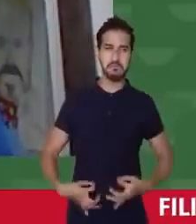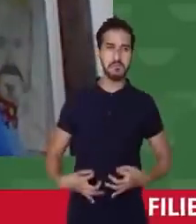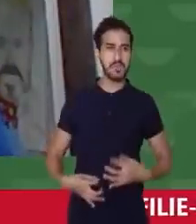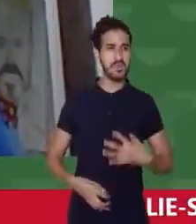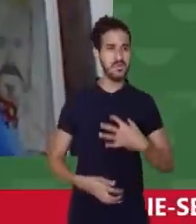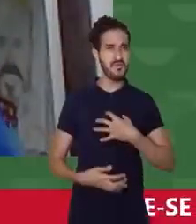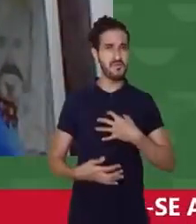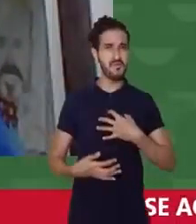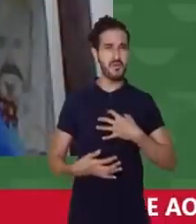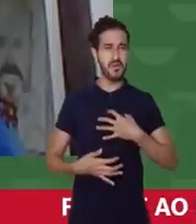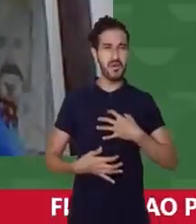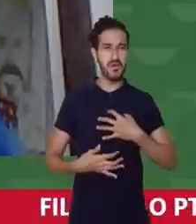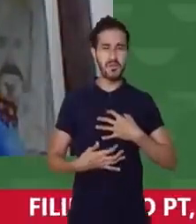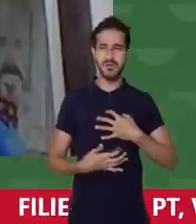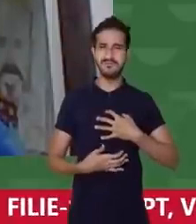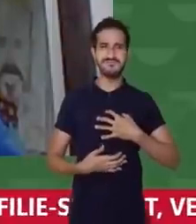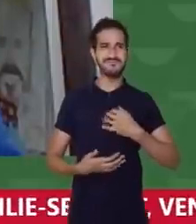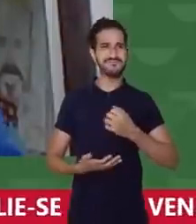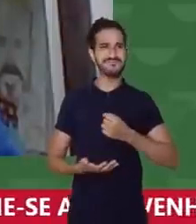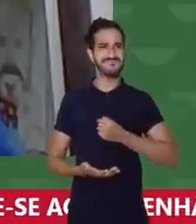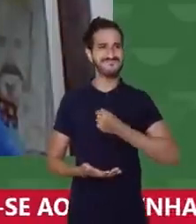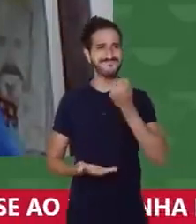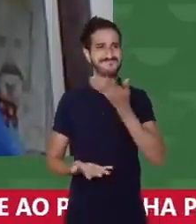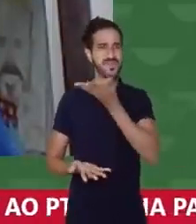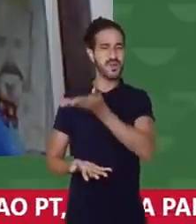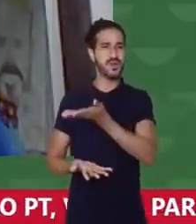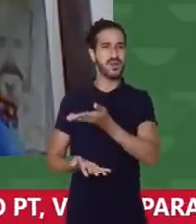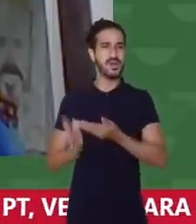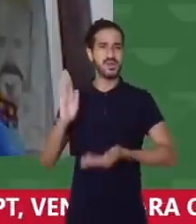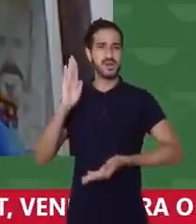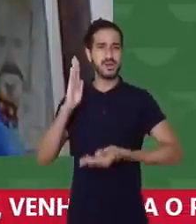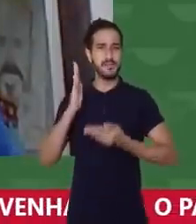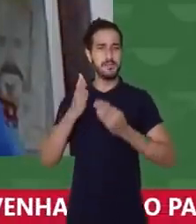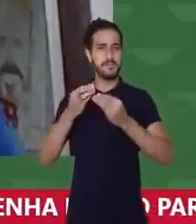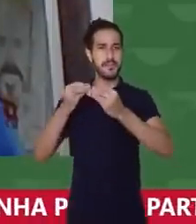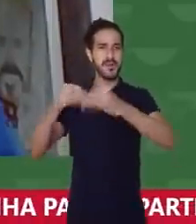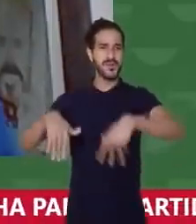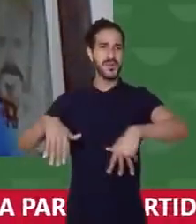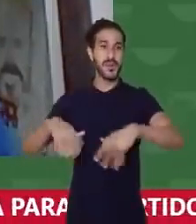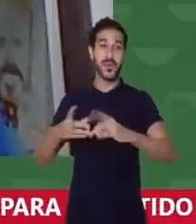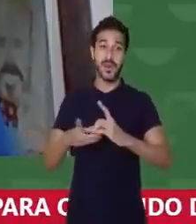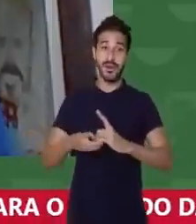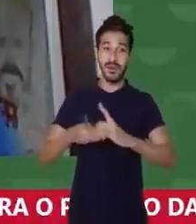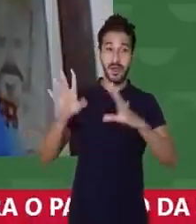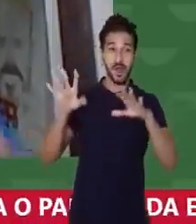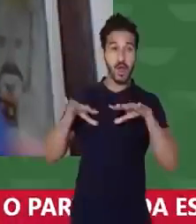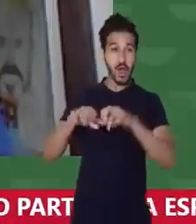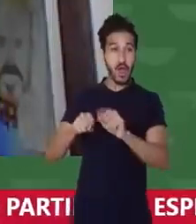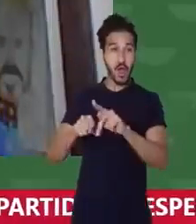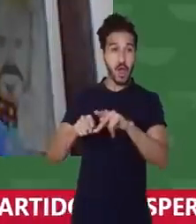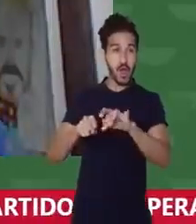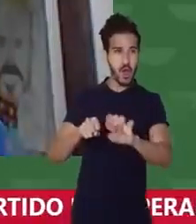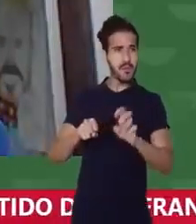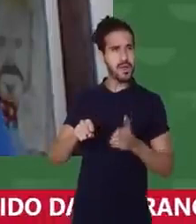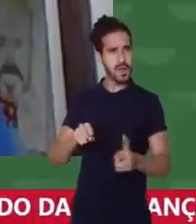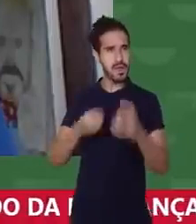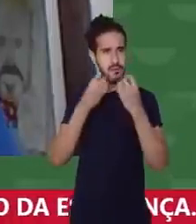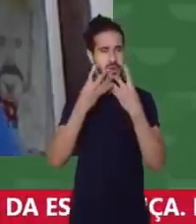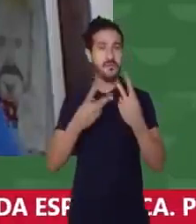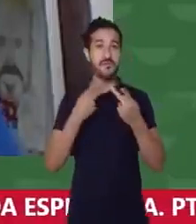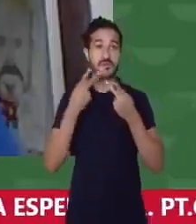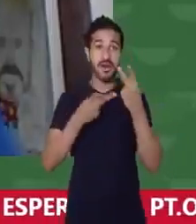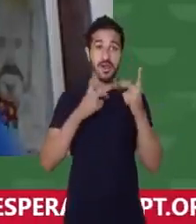forma mais sórdida possível, golpeou-se a democracia. Golpe esse, é sempre bom que se